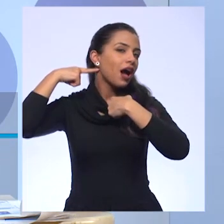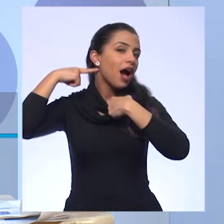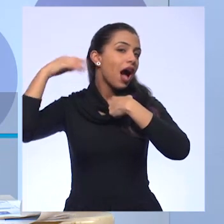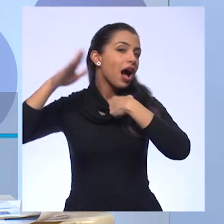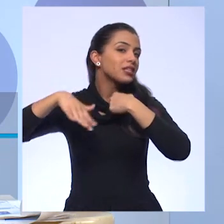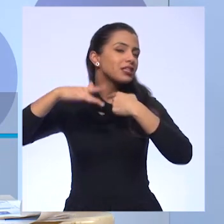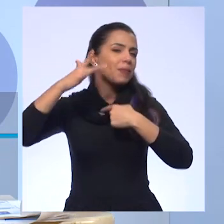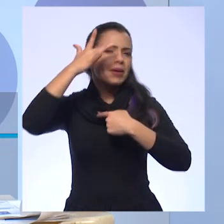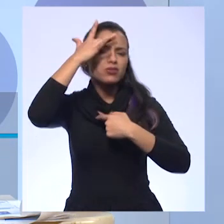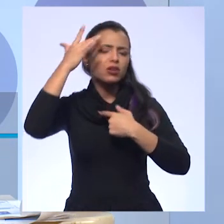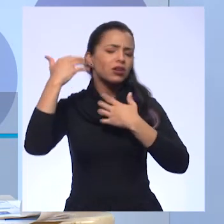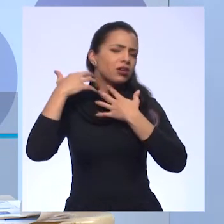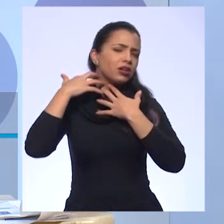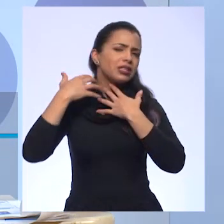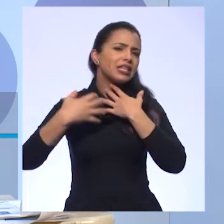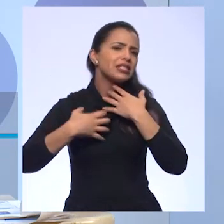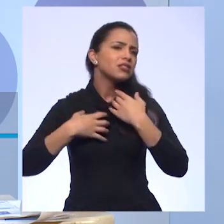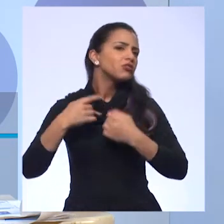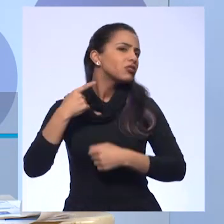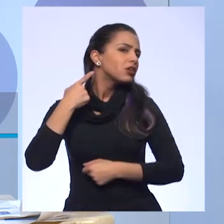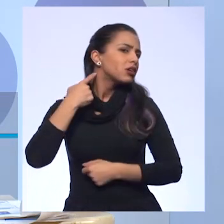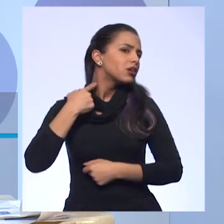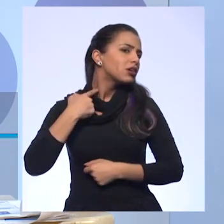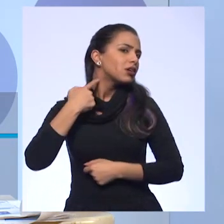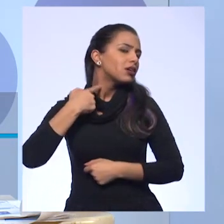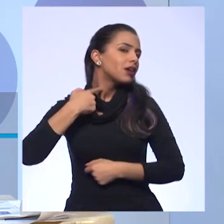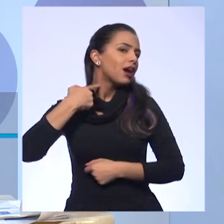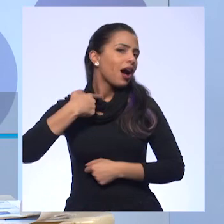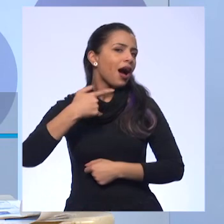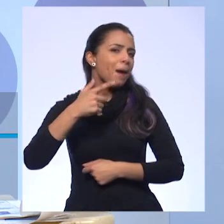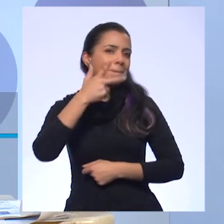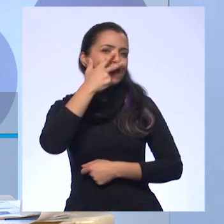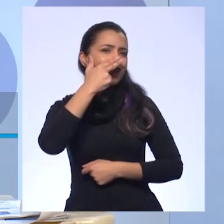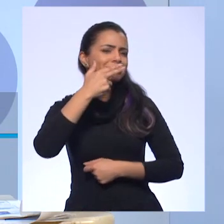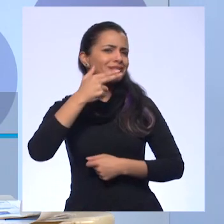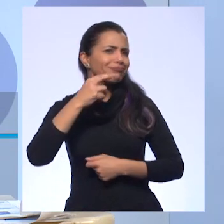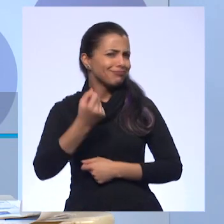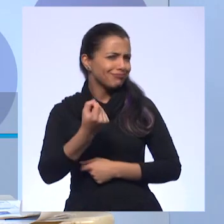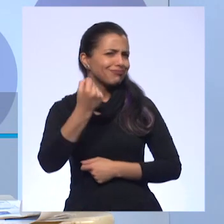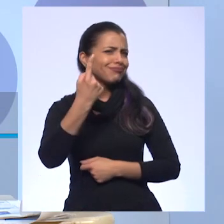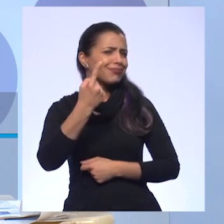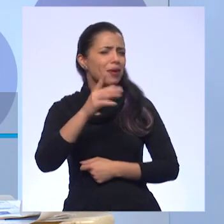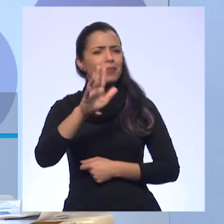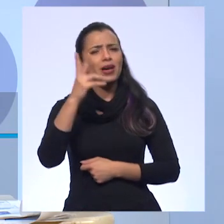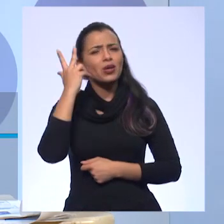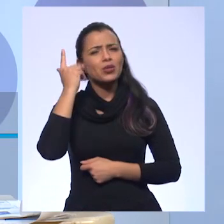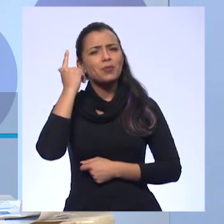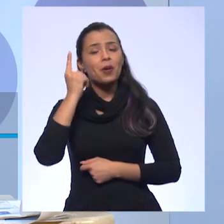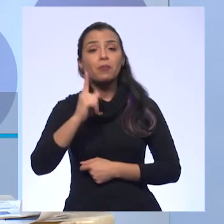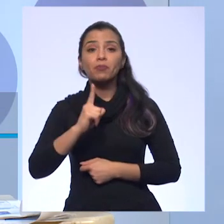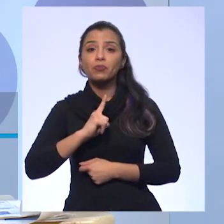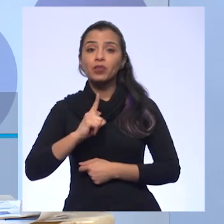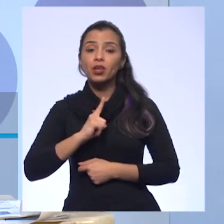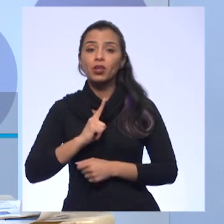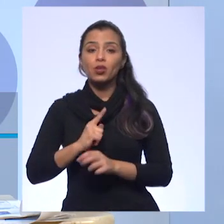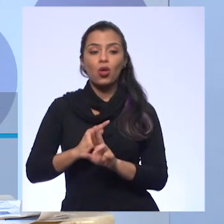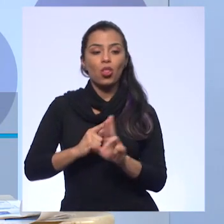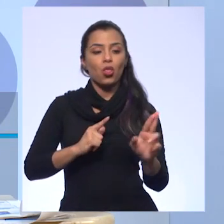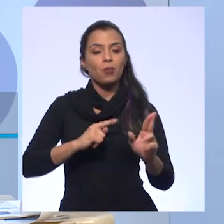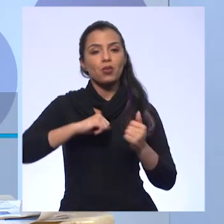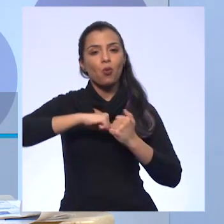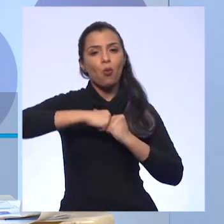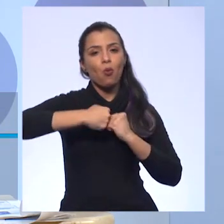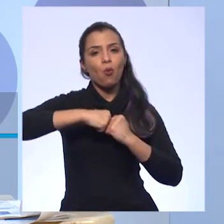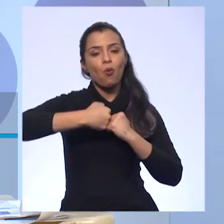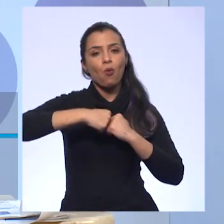problema. Não, é normal, ele está saltado aqui. E a gente tem esse osso aqui que chama externo. Externo com S, não com X. Por isso que ele